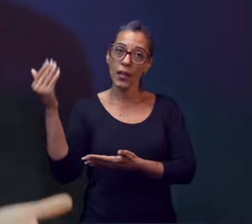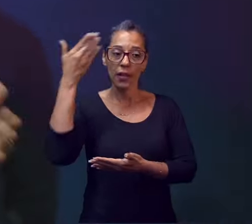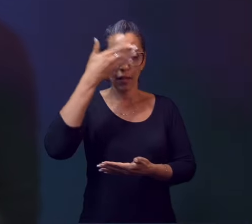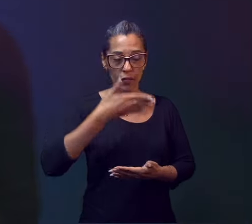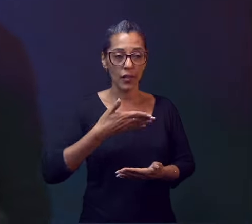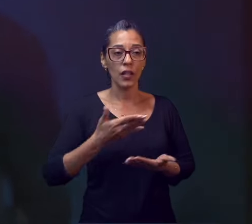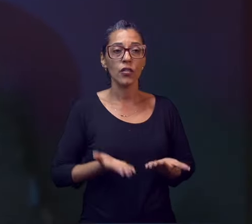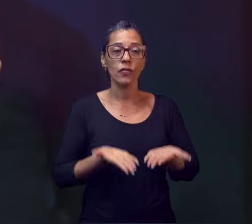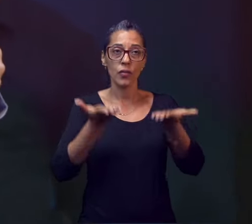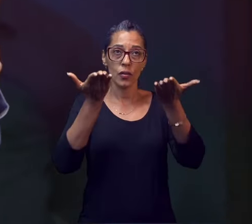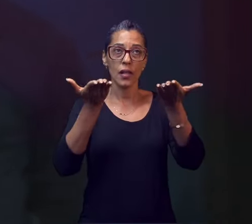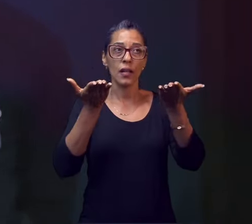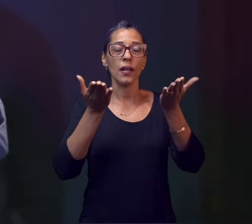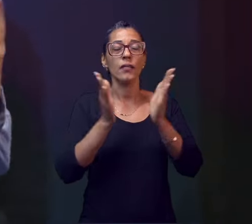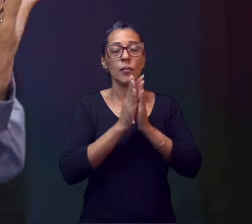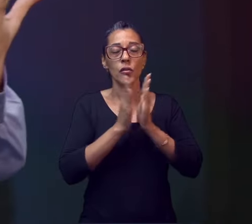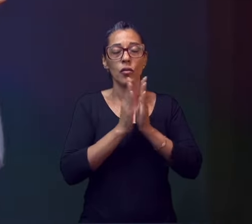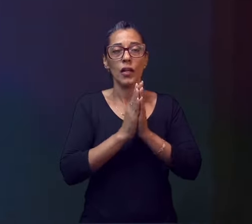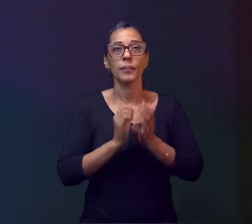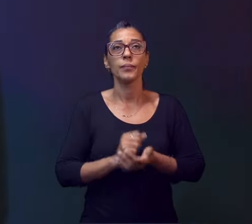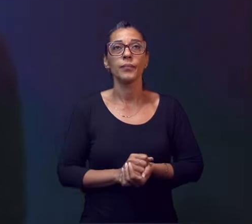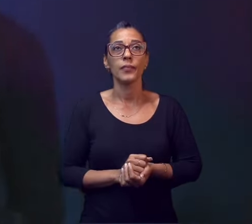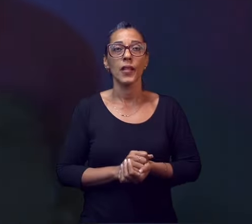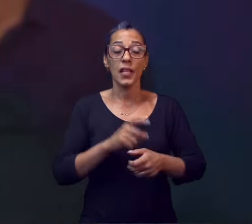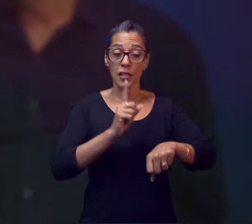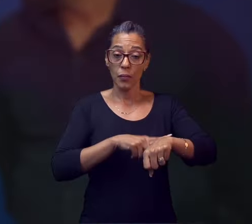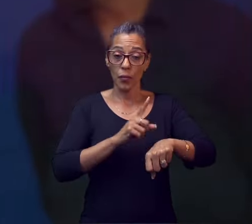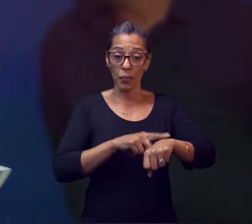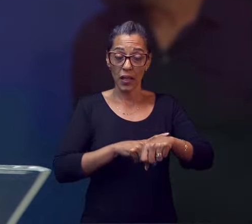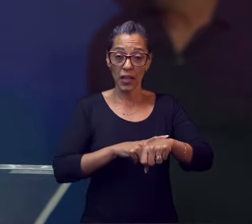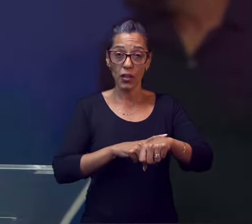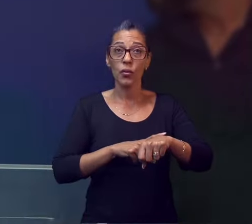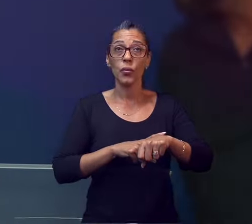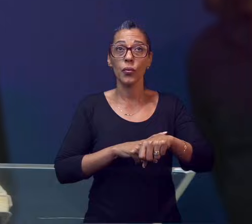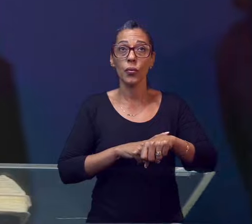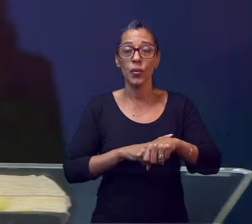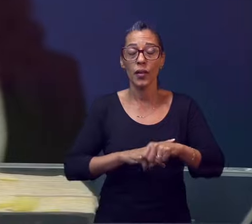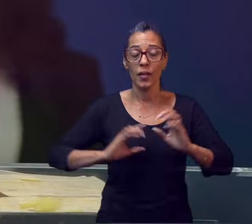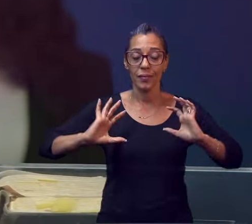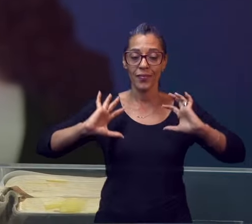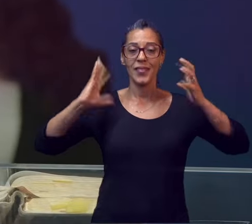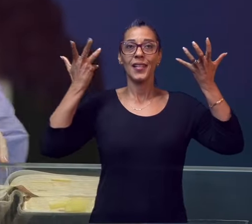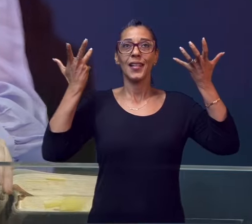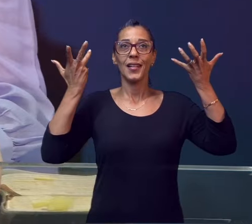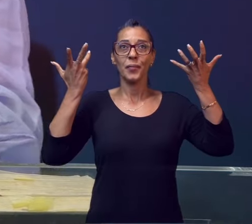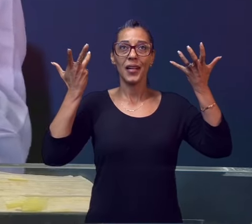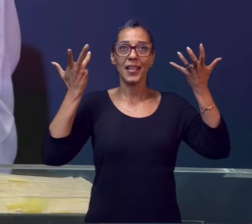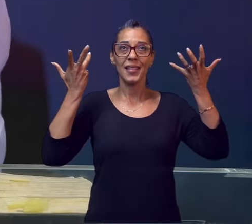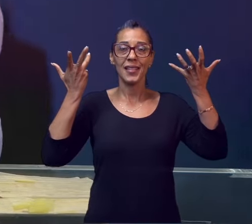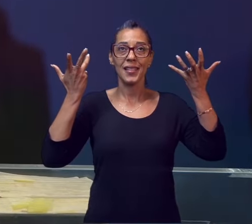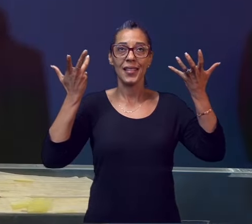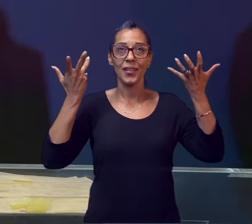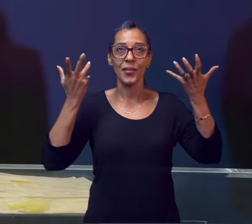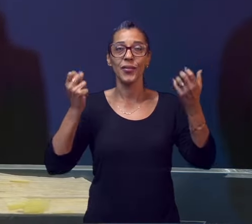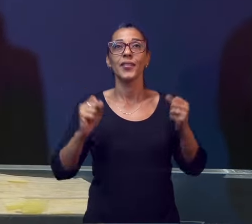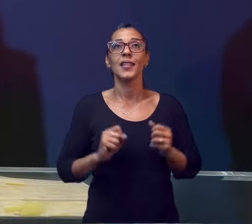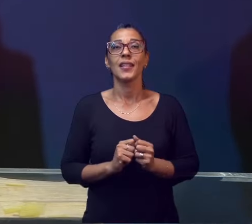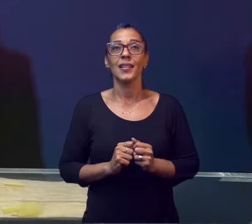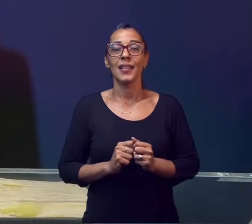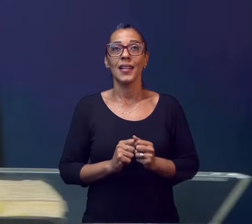não é um velório é uma celebração de morte e